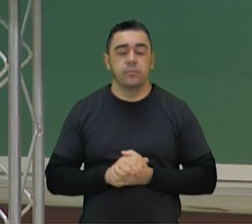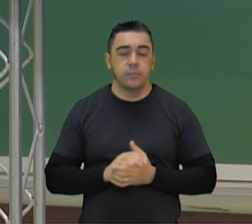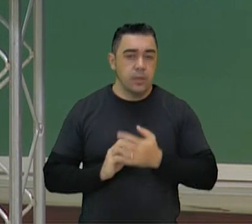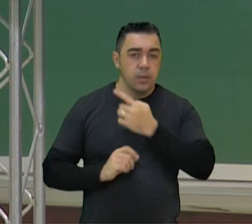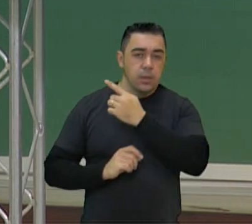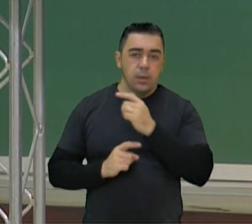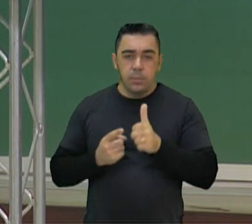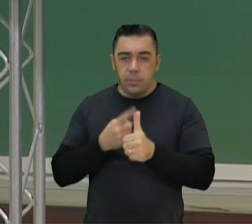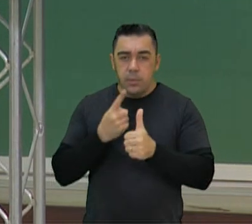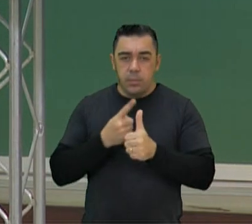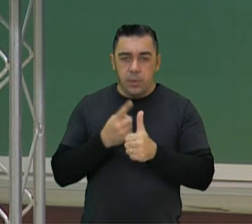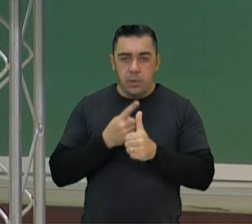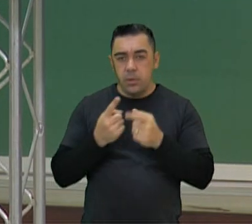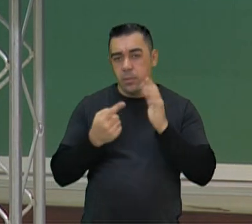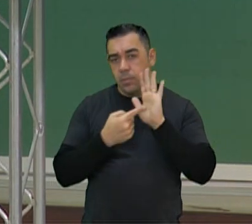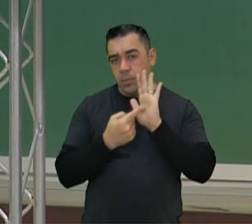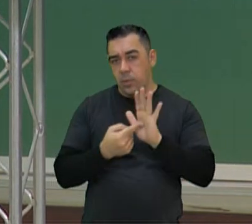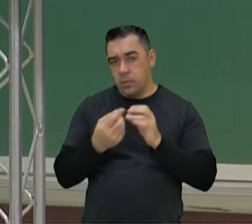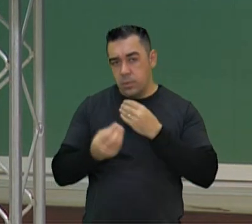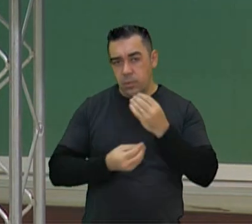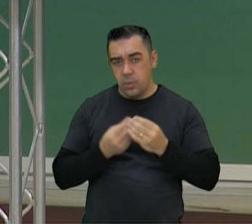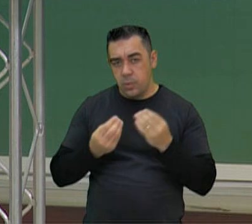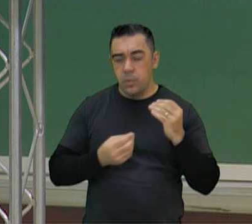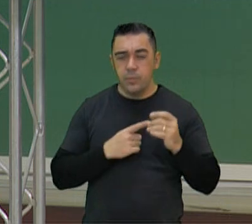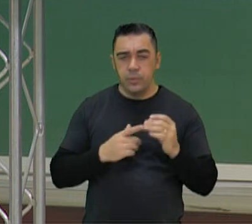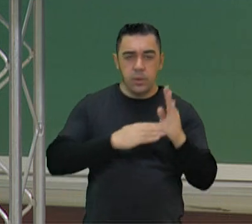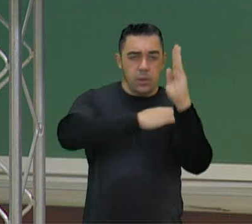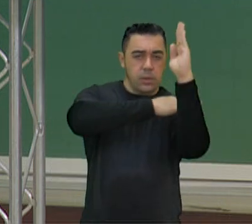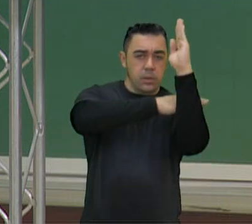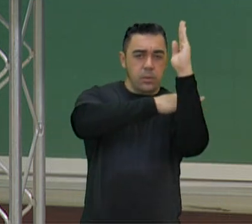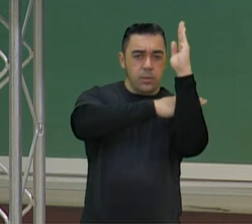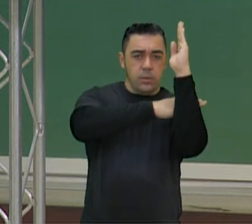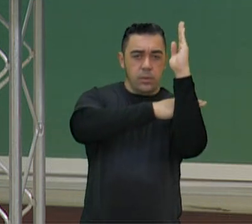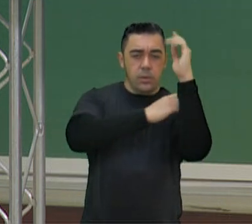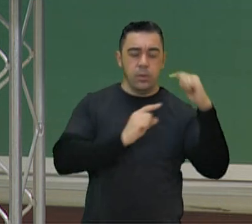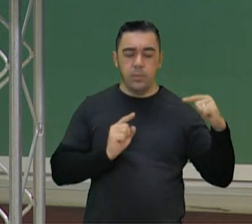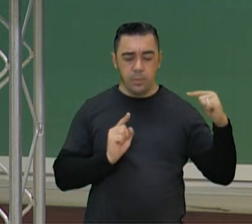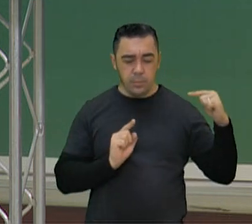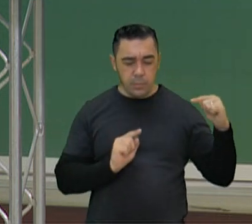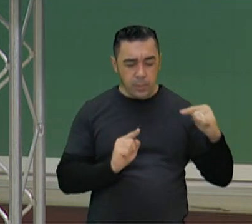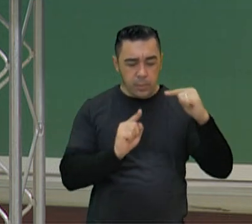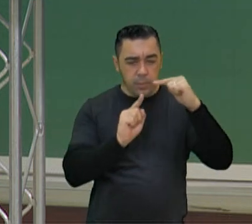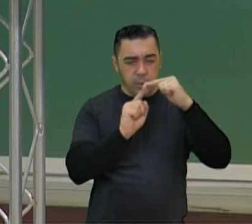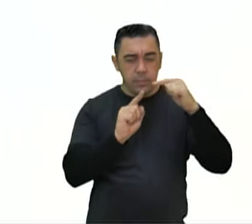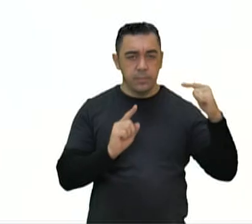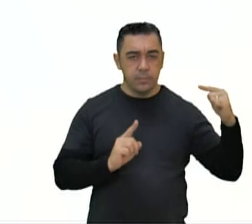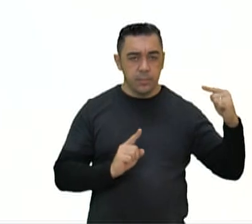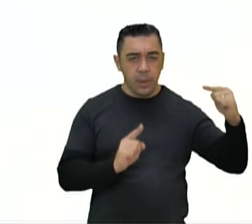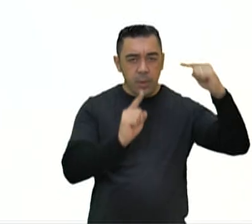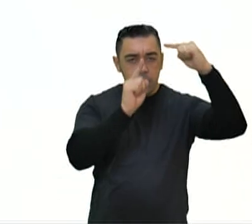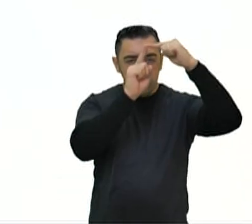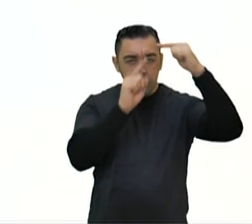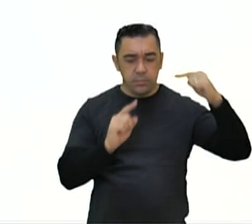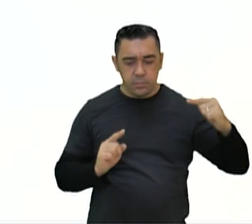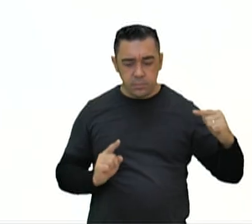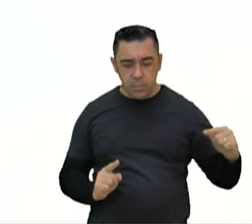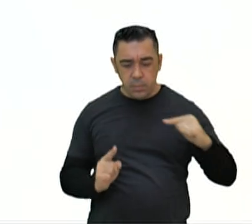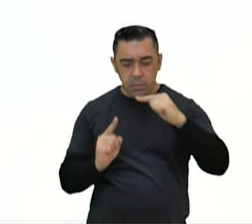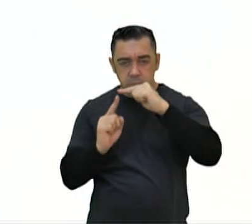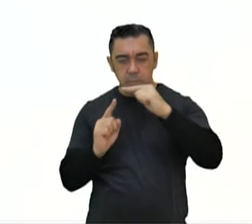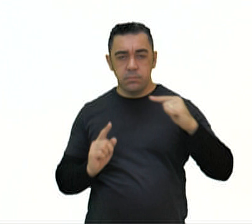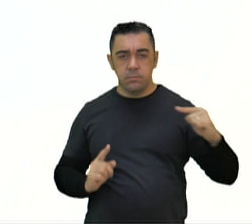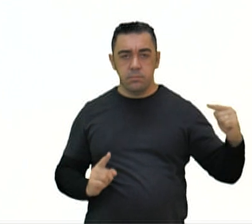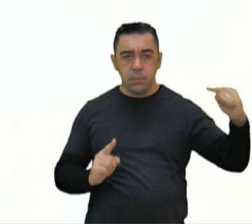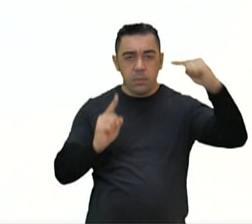Nesse primeiro exercício, sobre plano cartesiano e as coordenadas, identifique as coordenadas dos